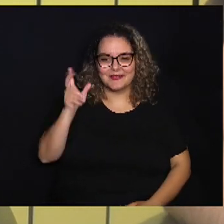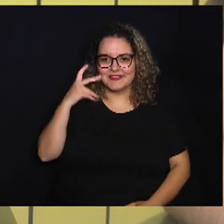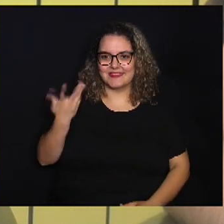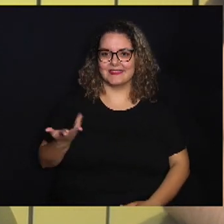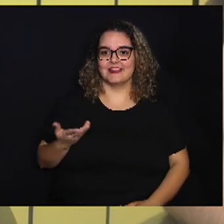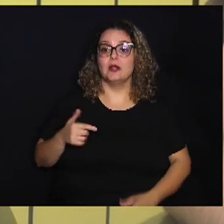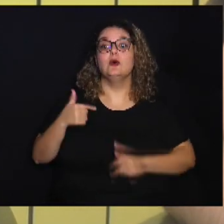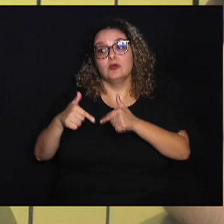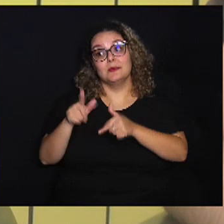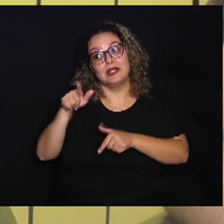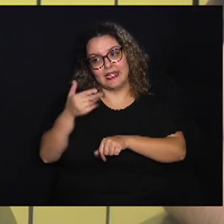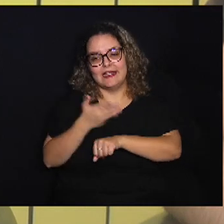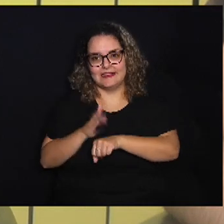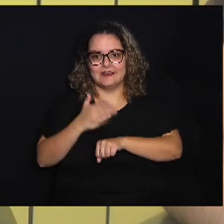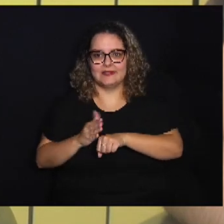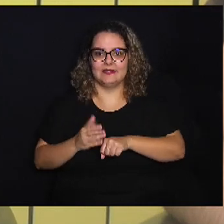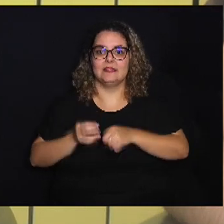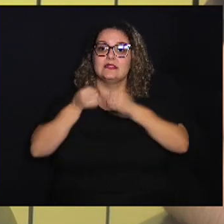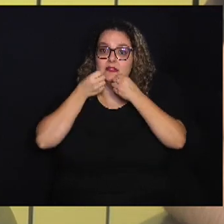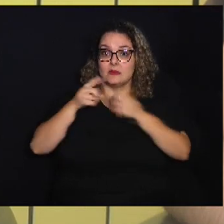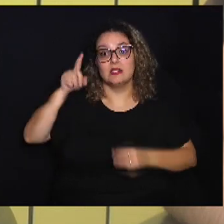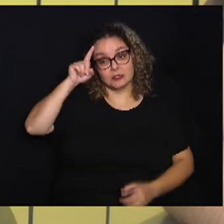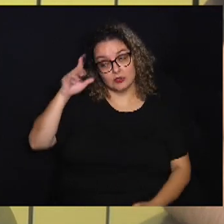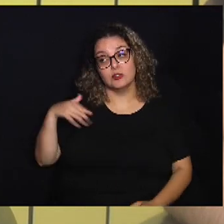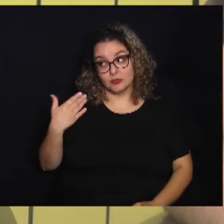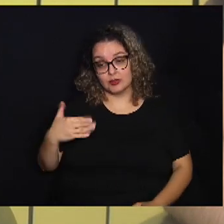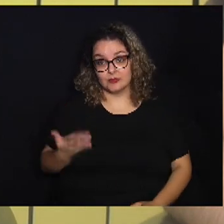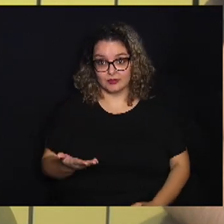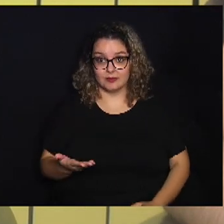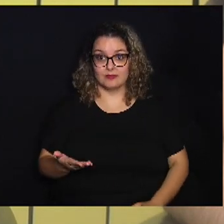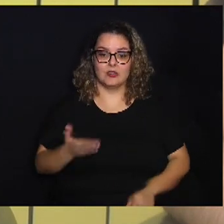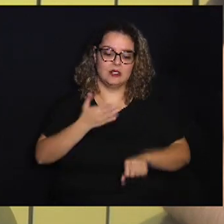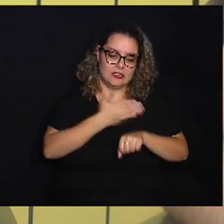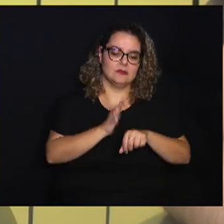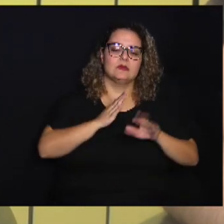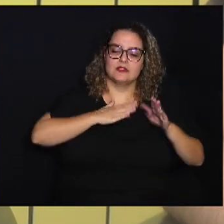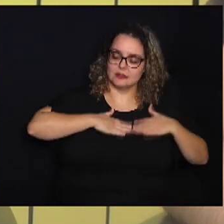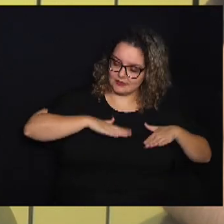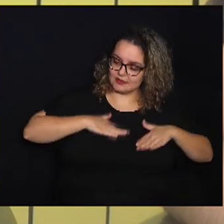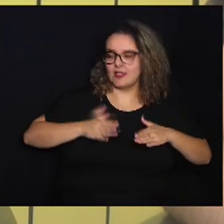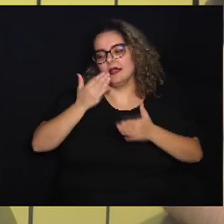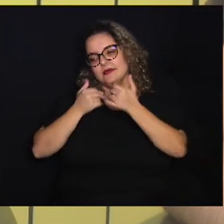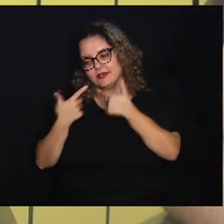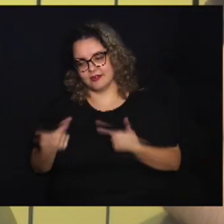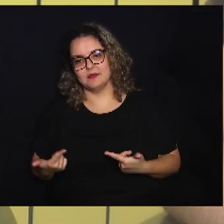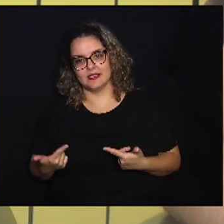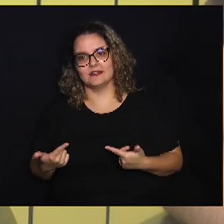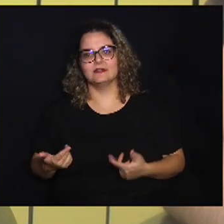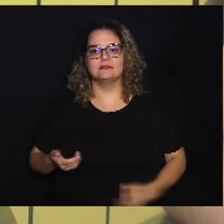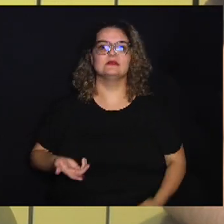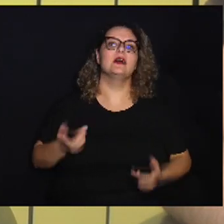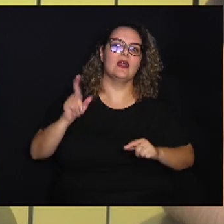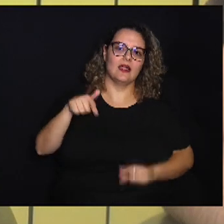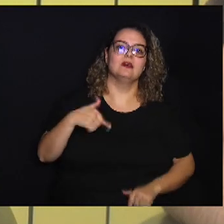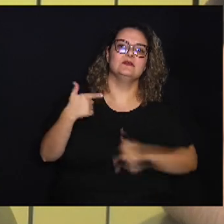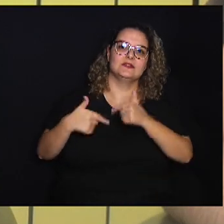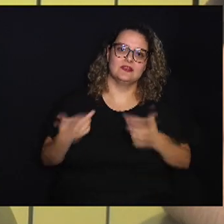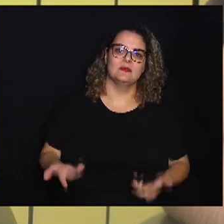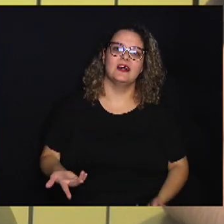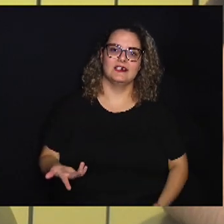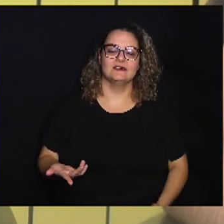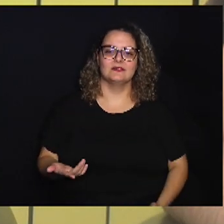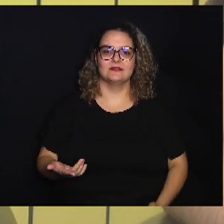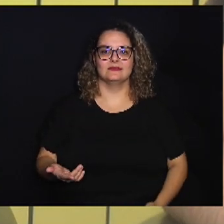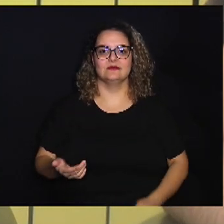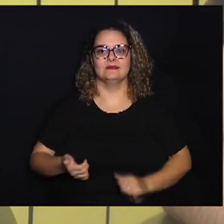trabalho é treinar e tem que estar bem todo dia, assim, né? Então, tem que treinar, descansar e se alimentar. Esse é o trabalho do atleta.